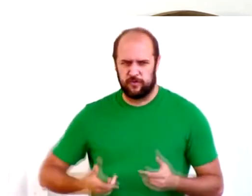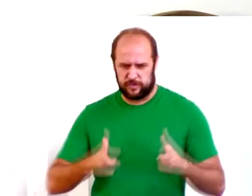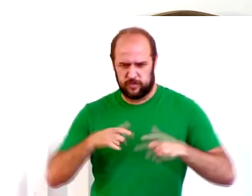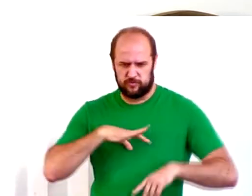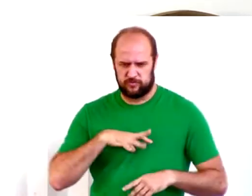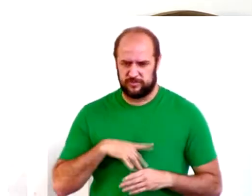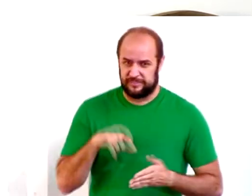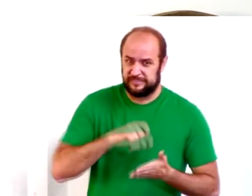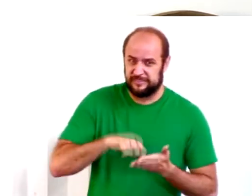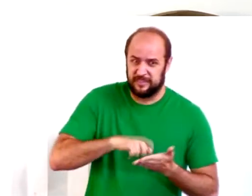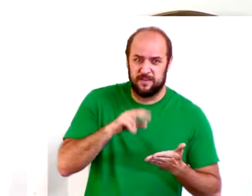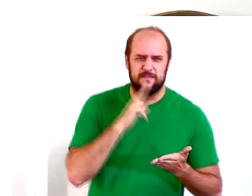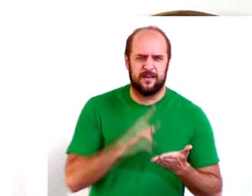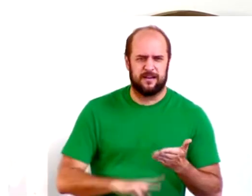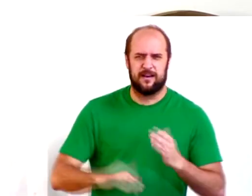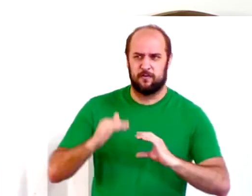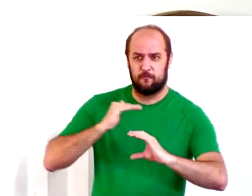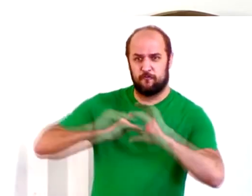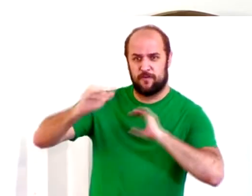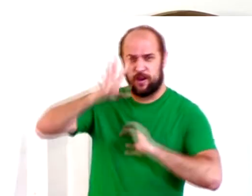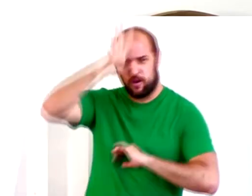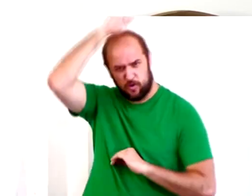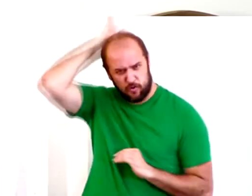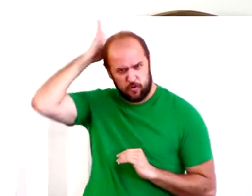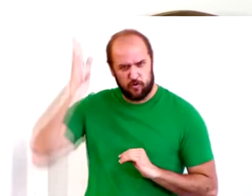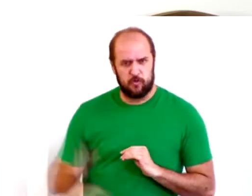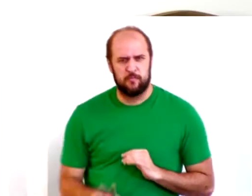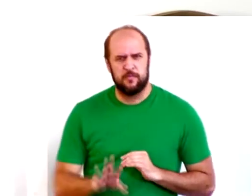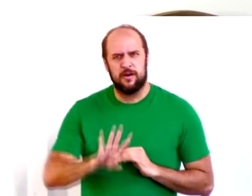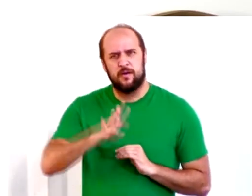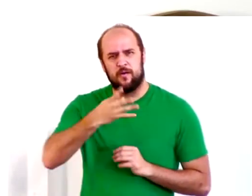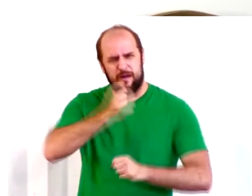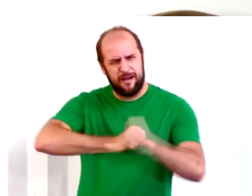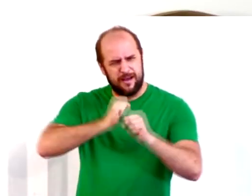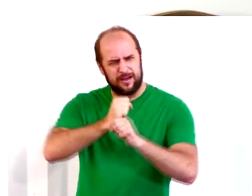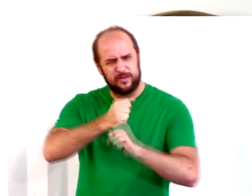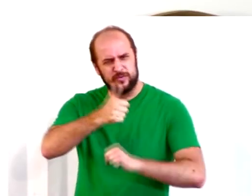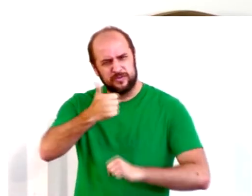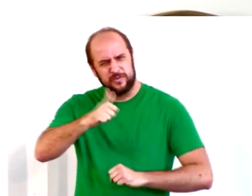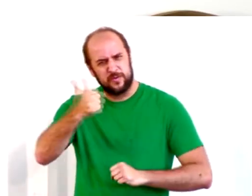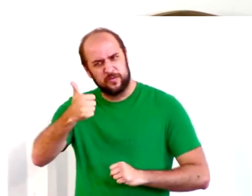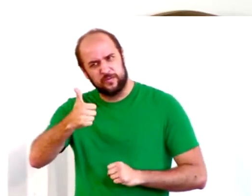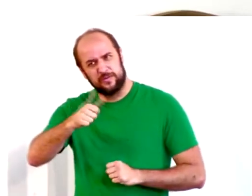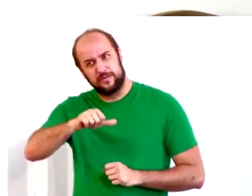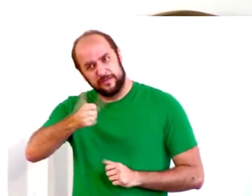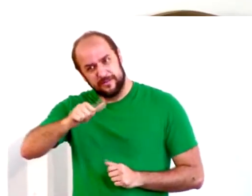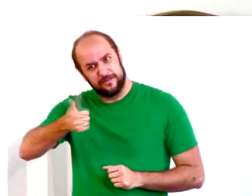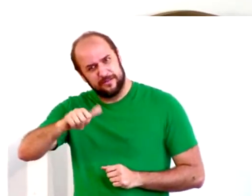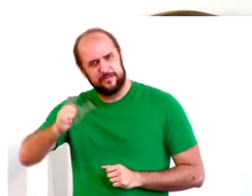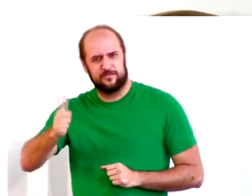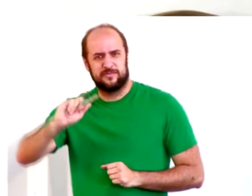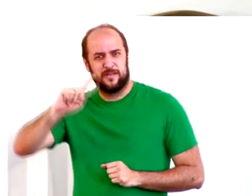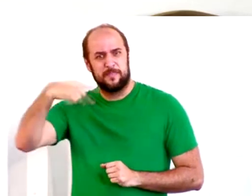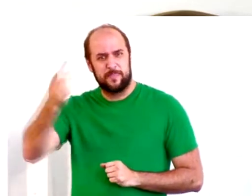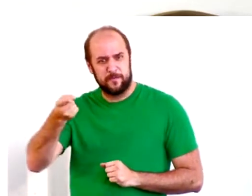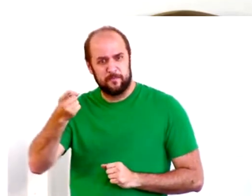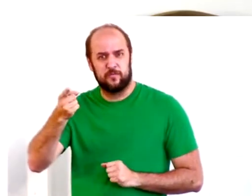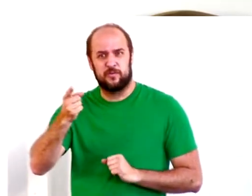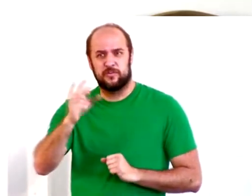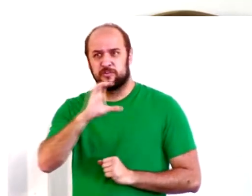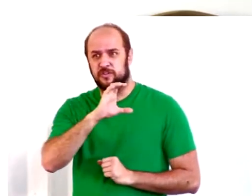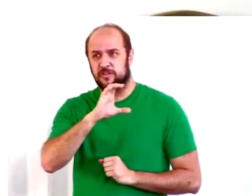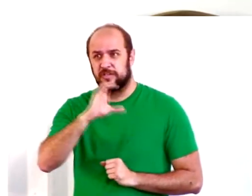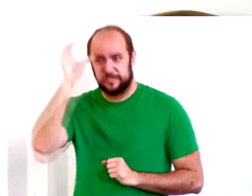imperador Trajano, imperador romano, em 111 depois de Cristo, para informar o imperador que